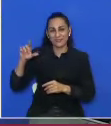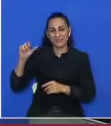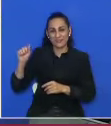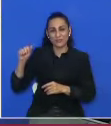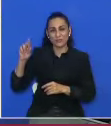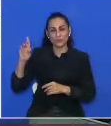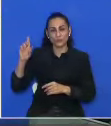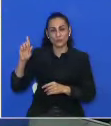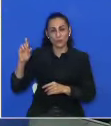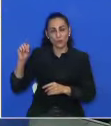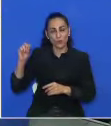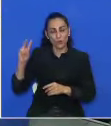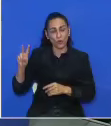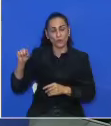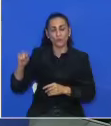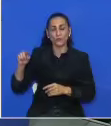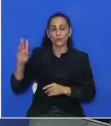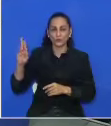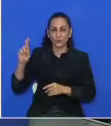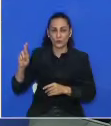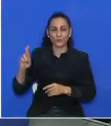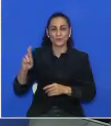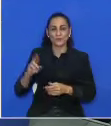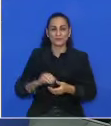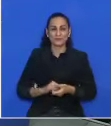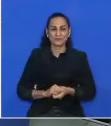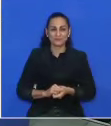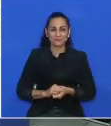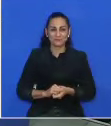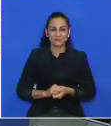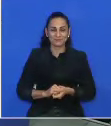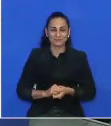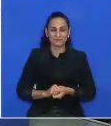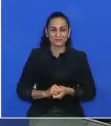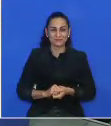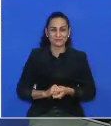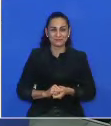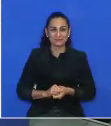loterias.caixa.gov.br loterias.caixa.gov.br